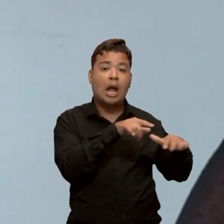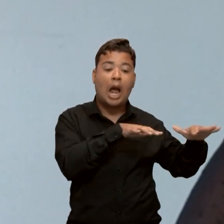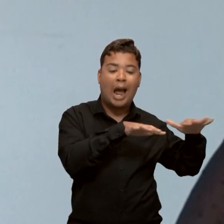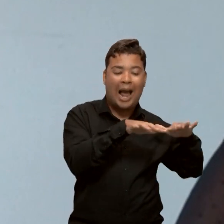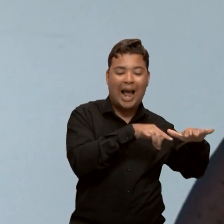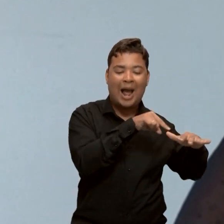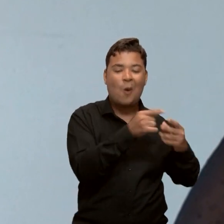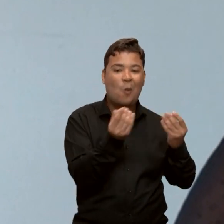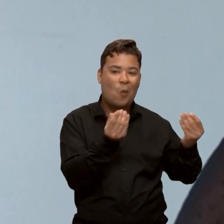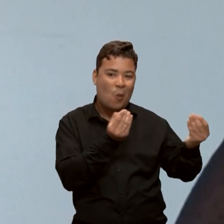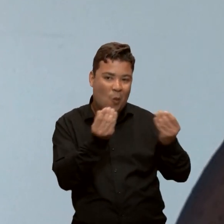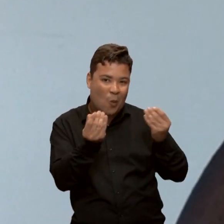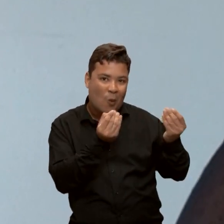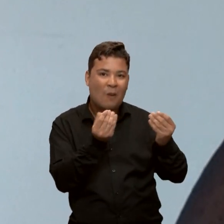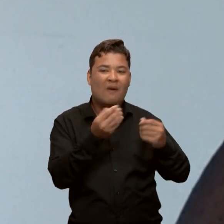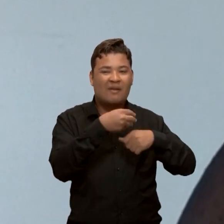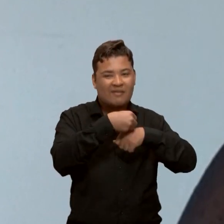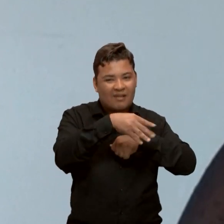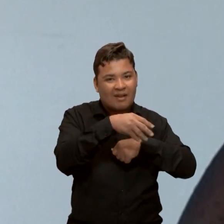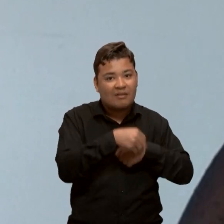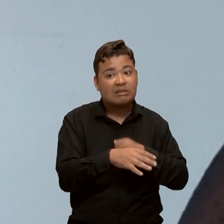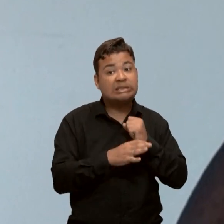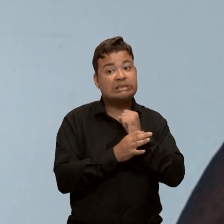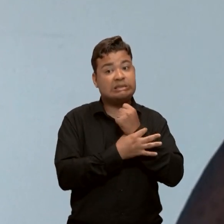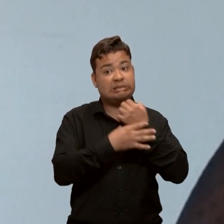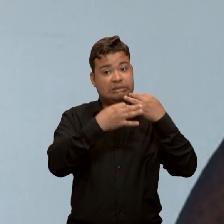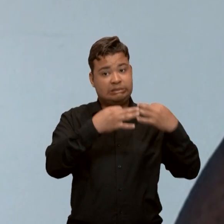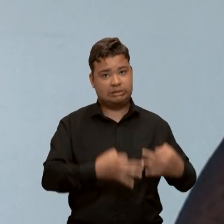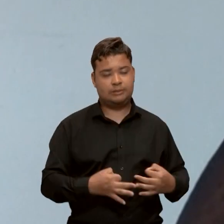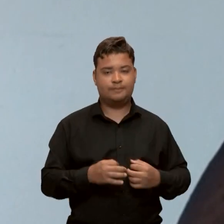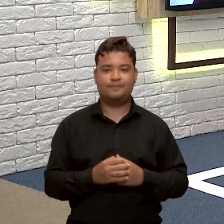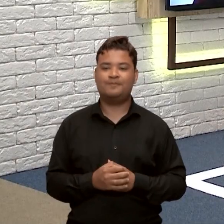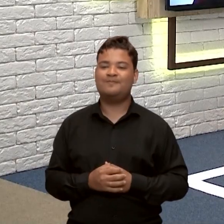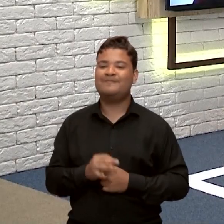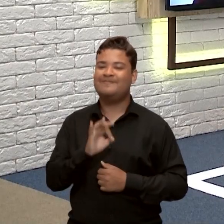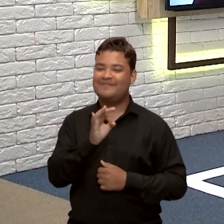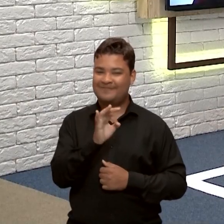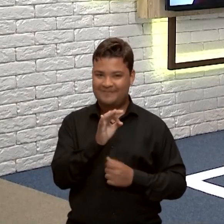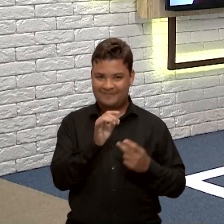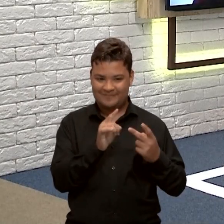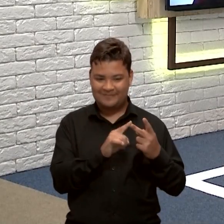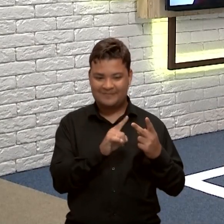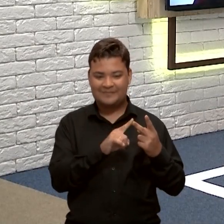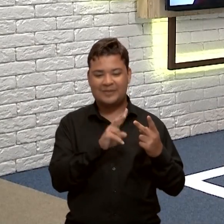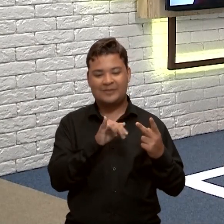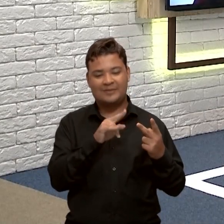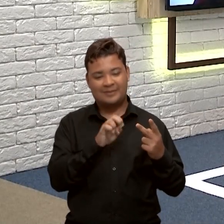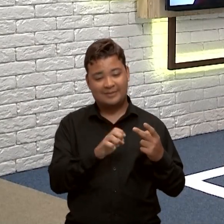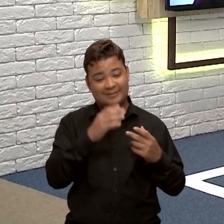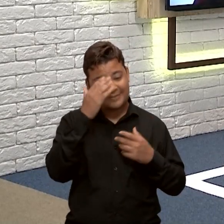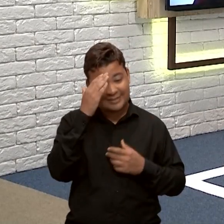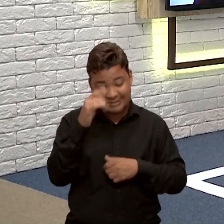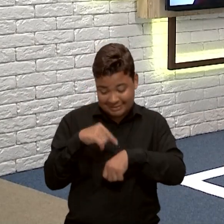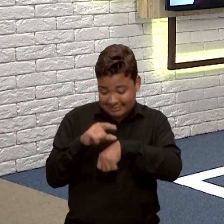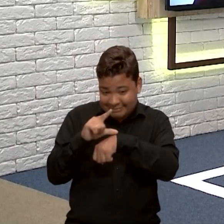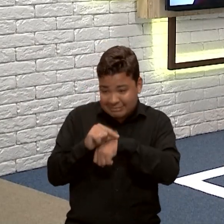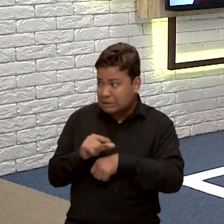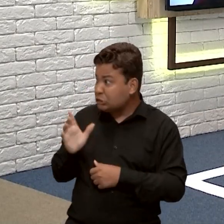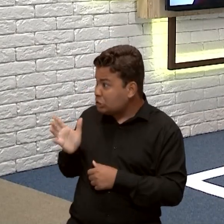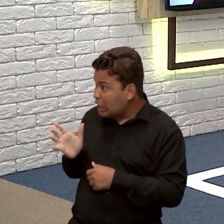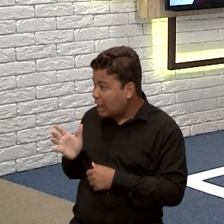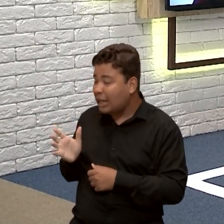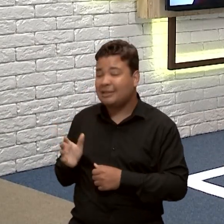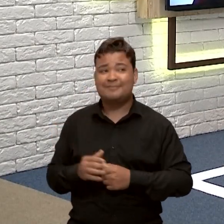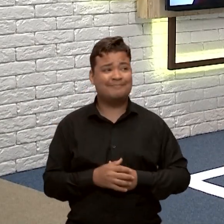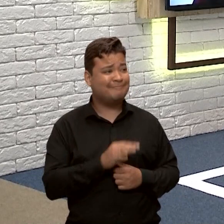atividade física, ela de uma forma mais segura. Tá certo, Viviane. Nosso tempo está chegando ao fim. Vai agradecer a sua participação e as suas explicações. Sim,